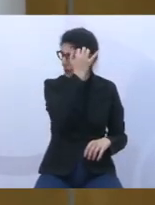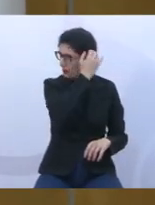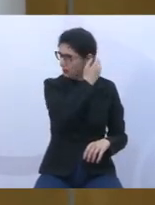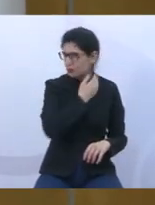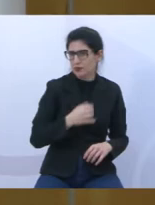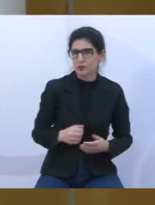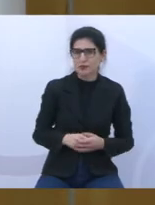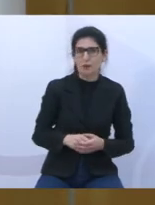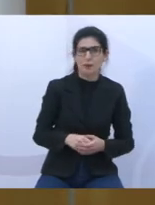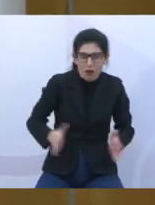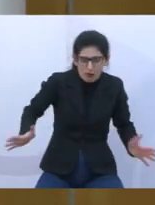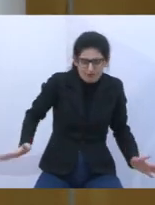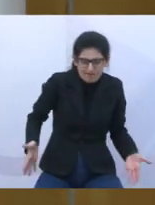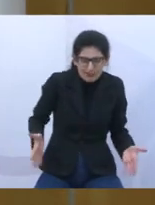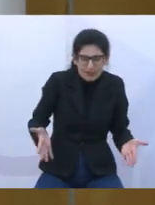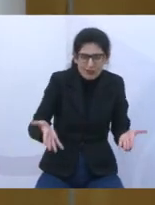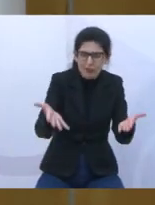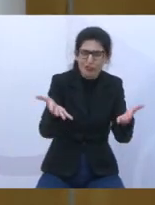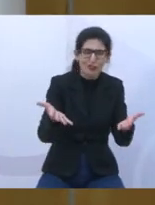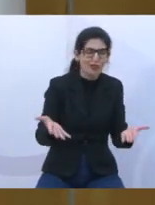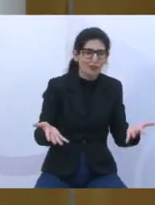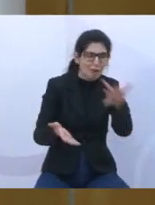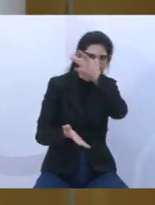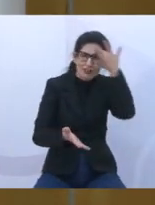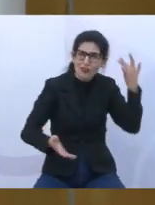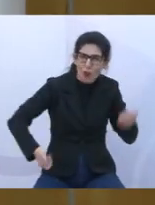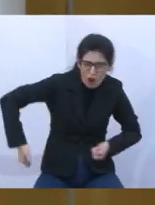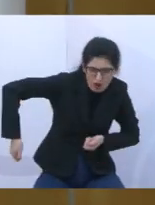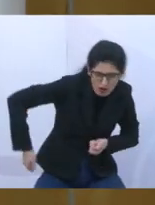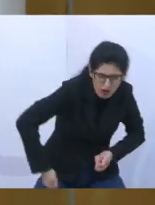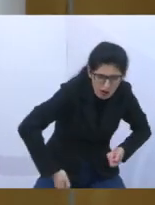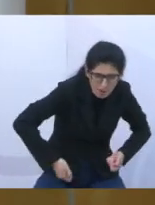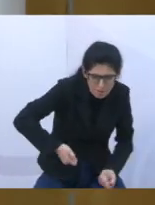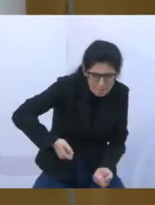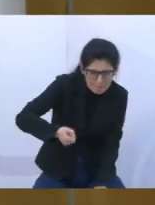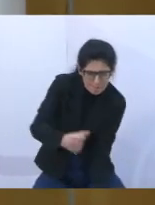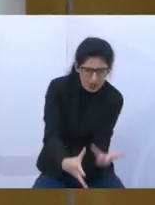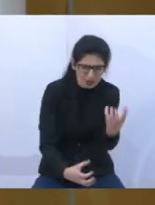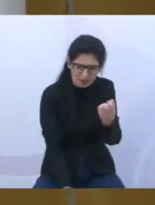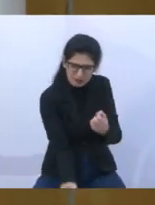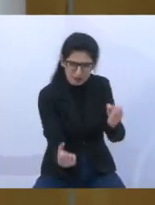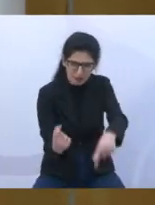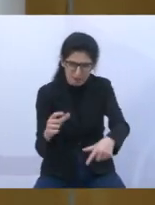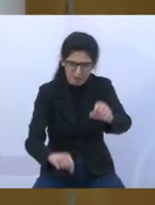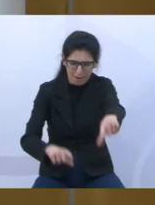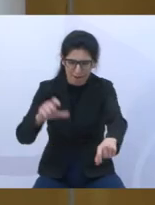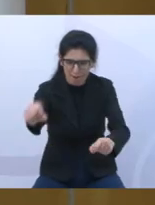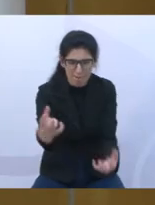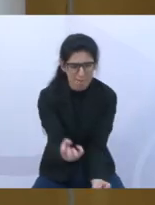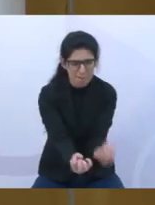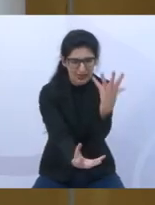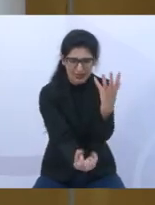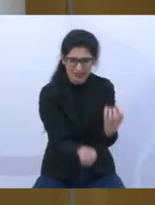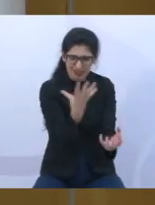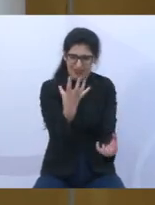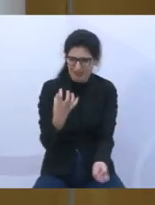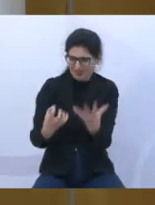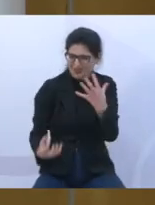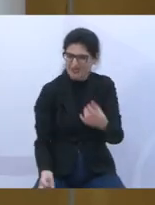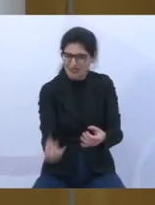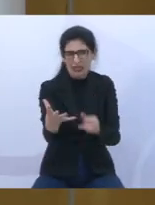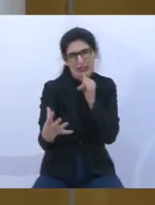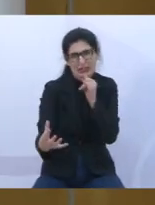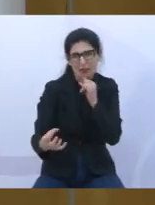agronegócio e não tem sentido nenhum oi como é que vai ficar nossa cidade desse jeito